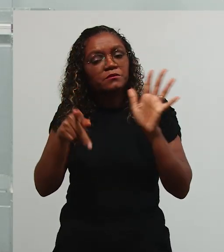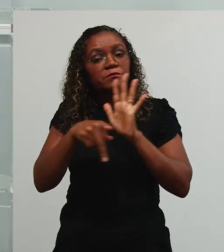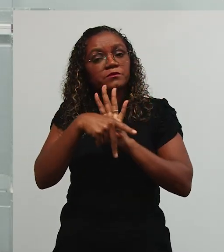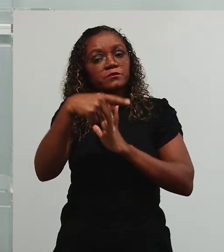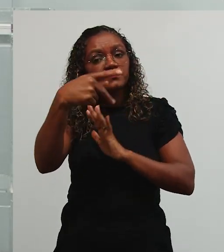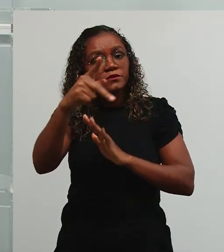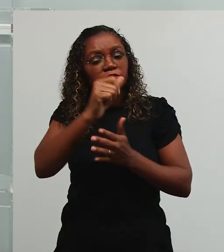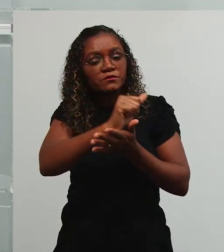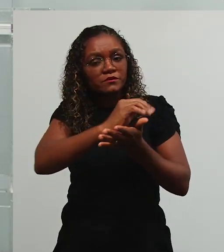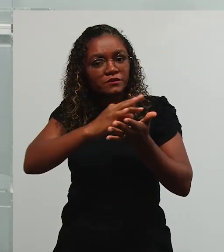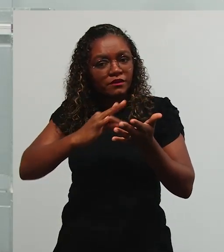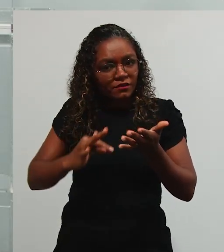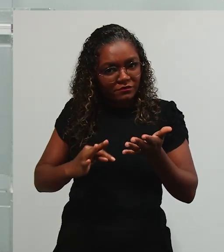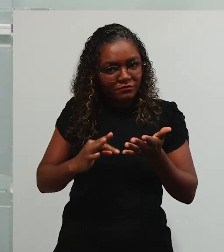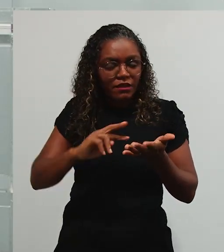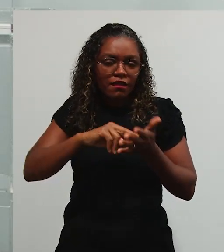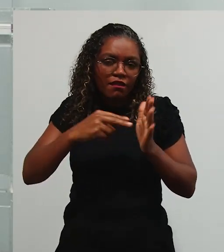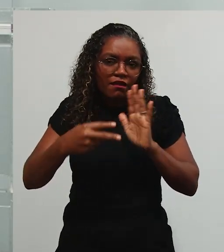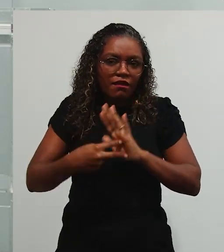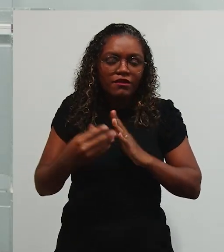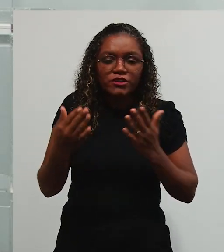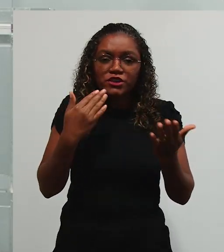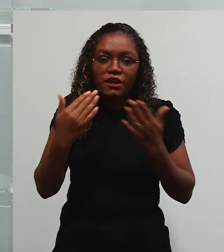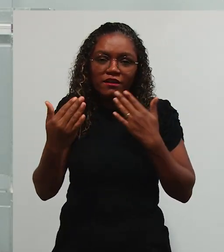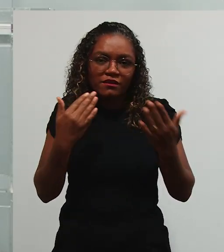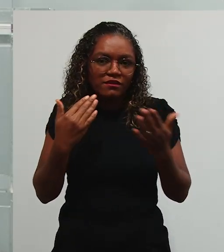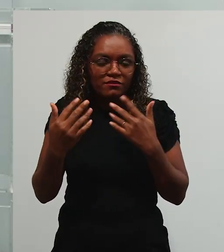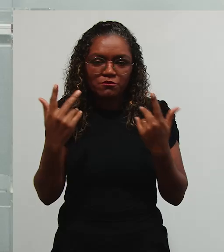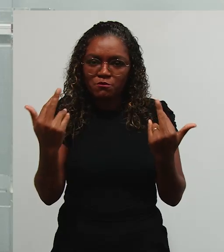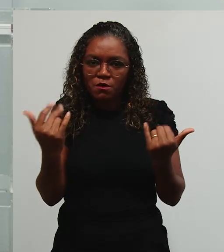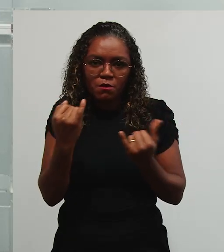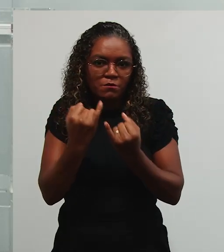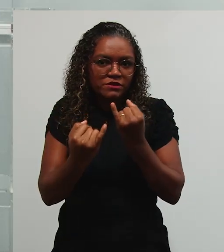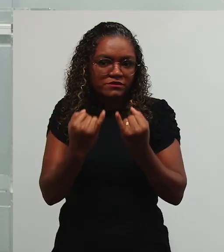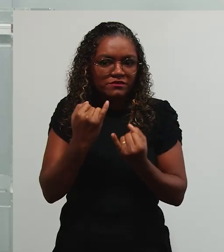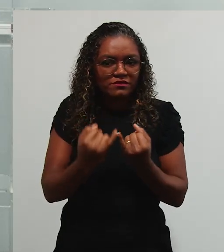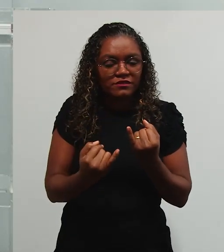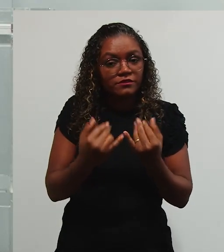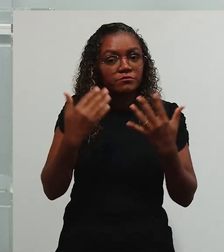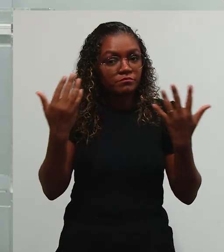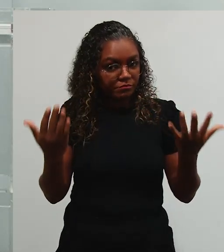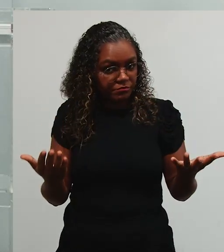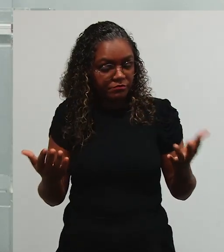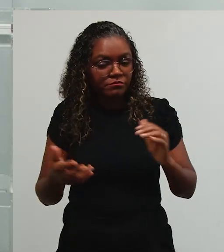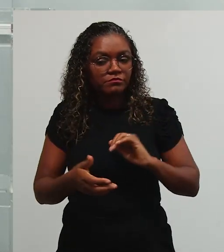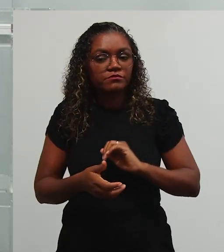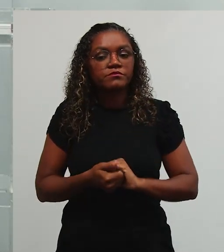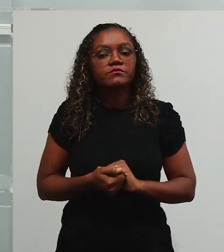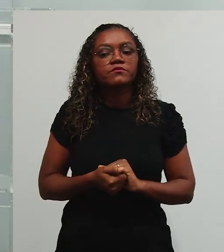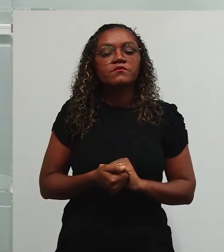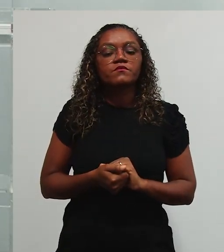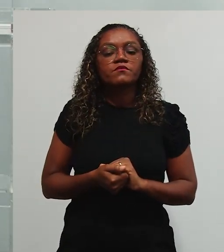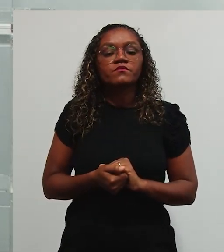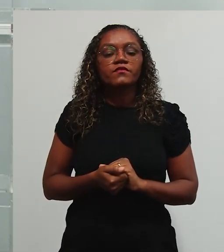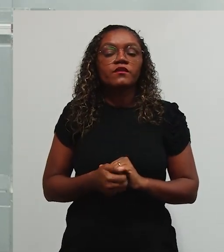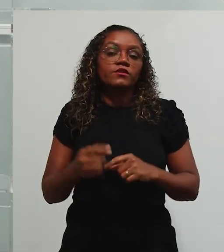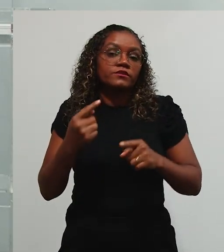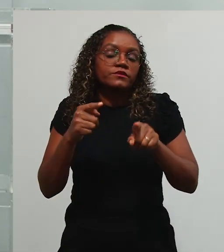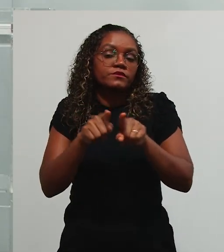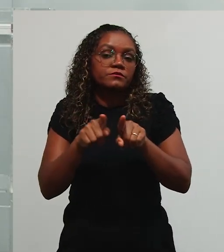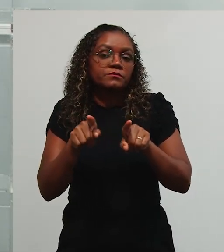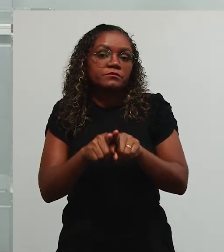é quase um diálogo. Você vai tentar estabelecer um diálogo com esse leitor. E, por